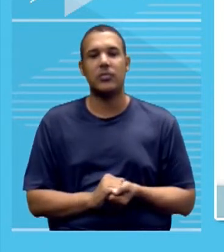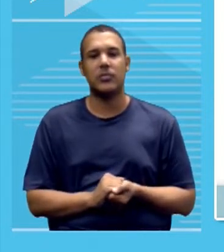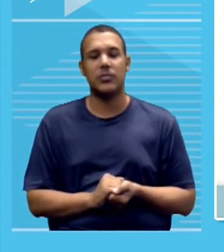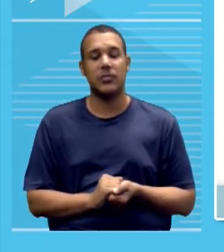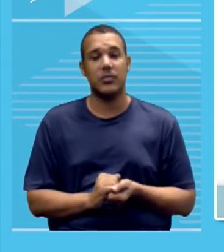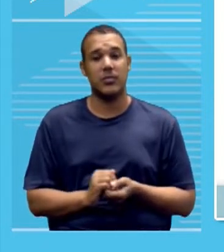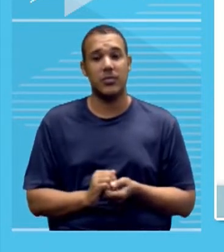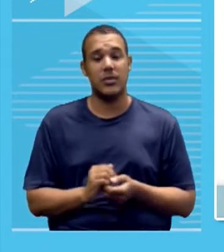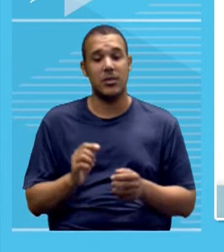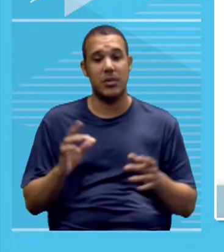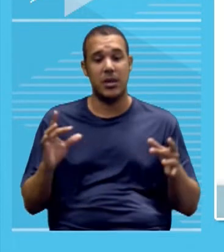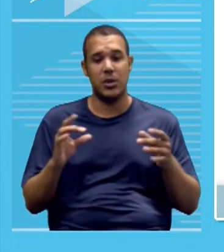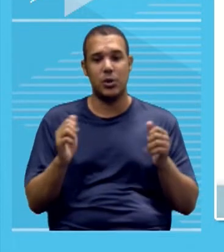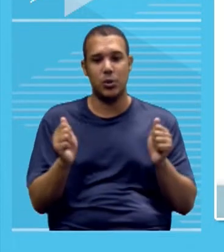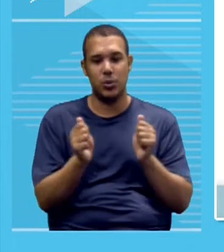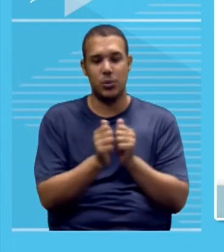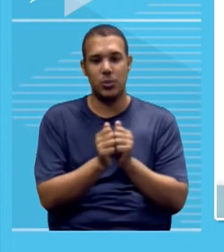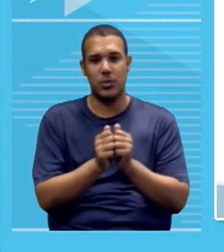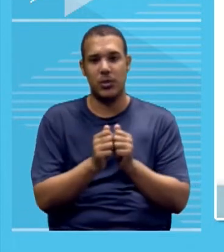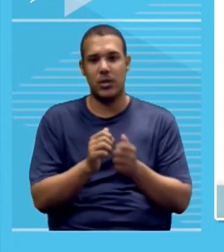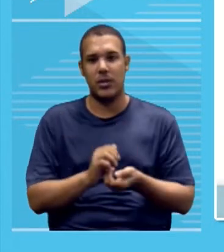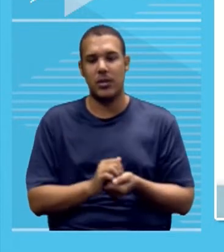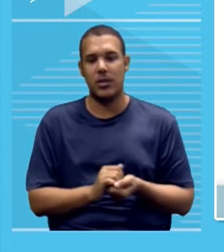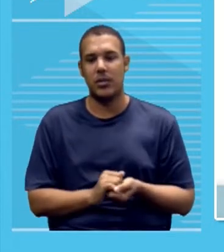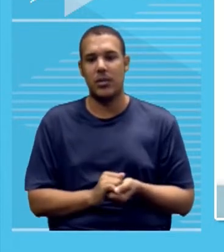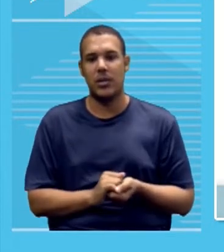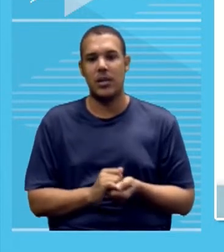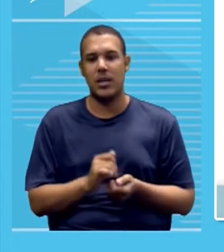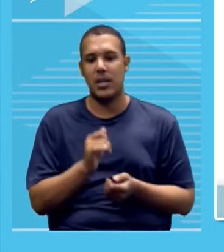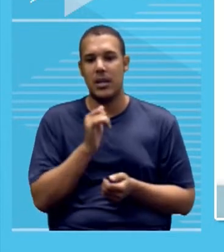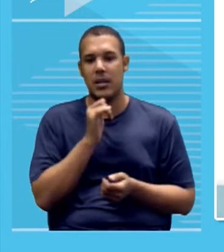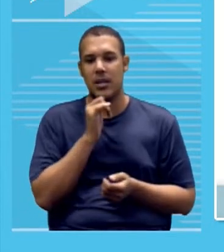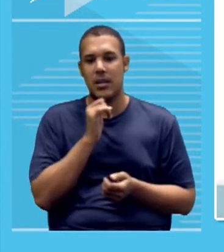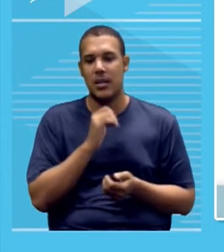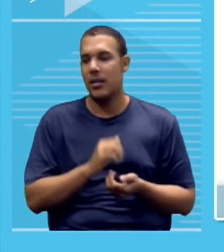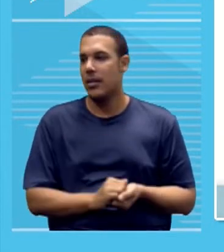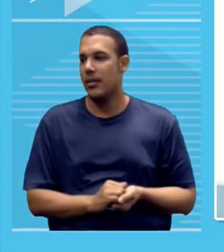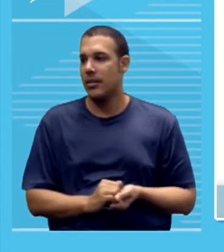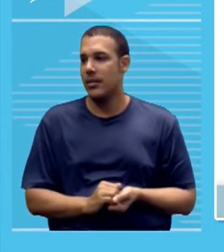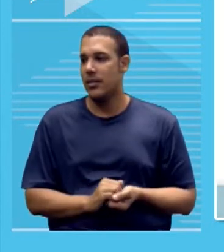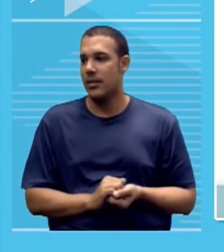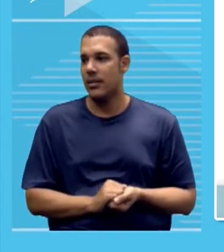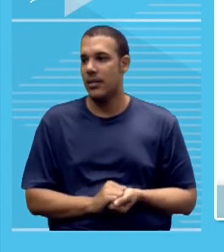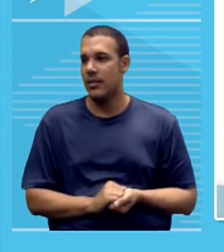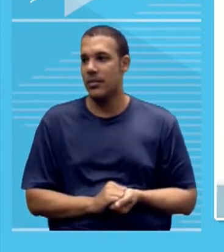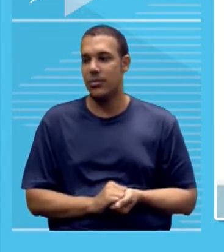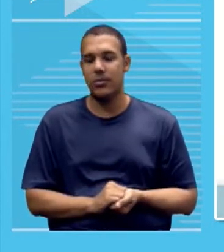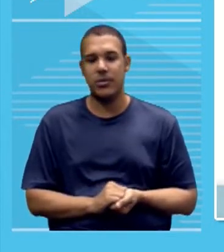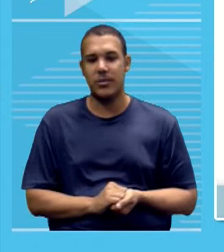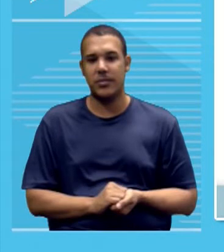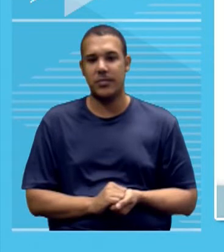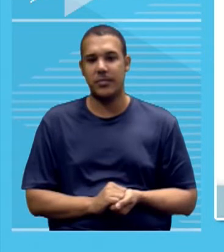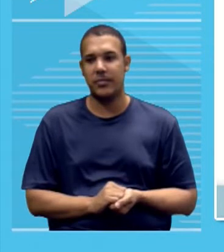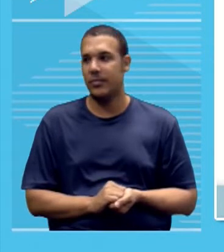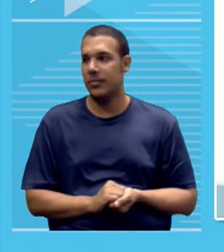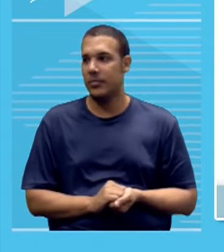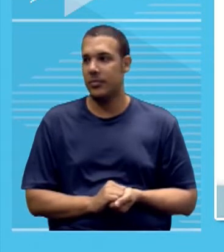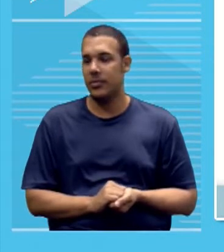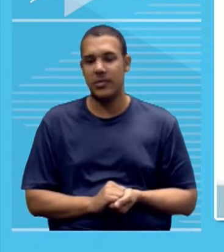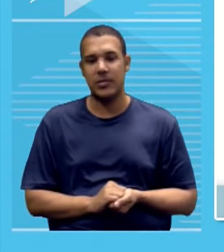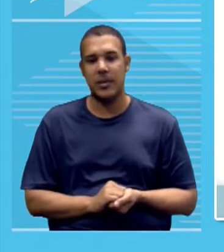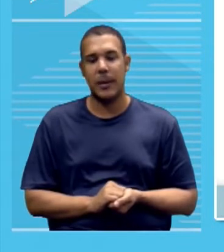claro, associados. Se você pegar uma placazinha, né, uma placa de circuitos, você vai ver que existem vários